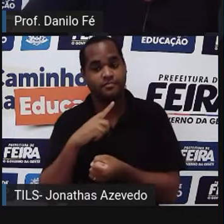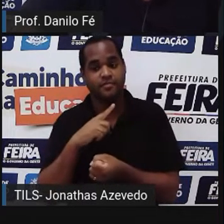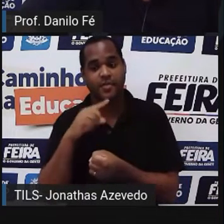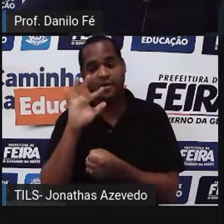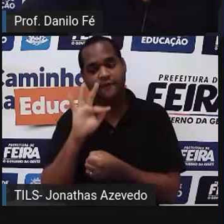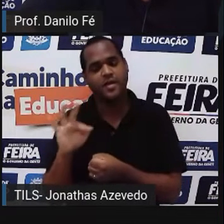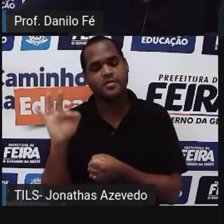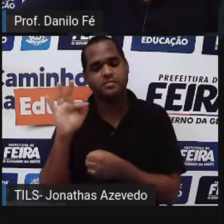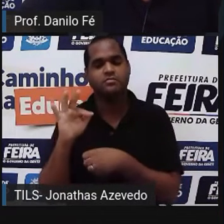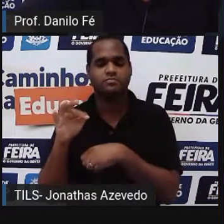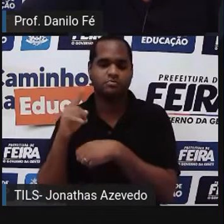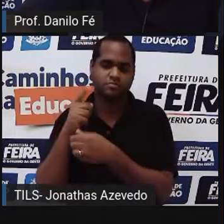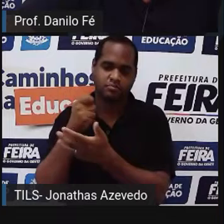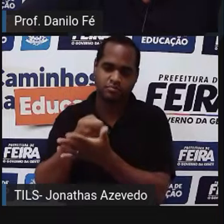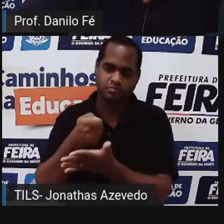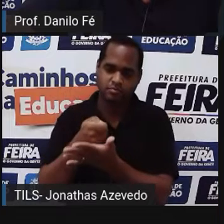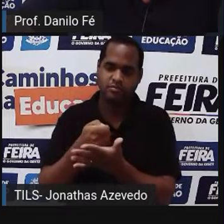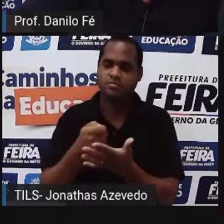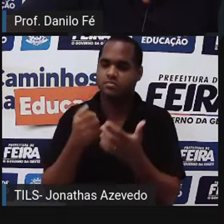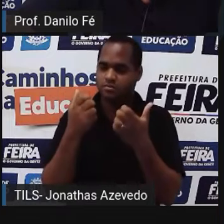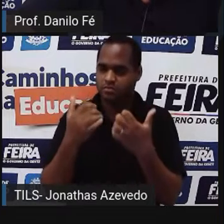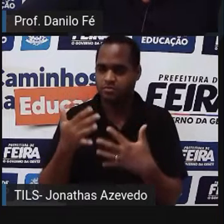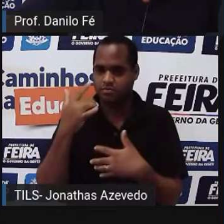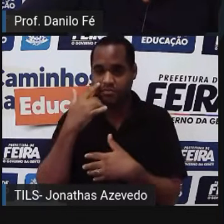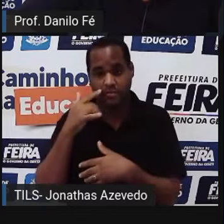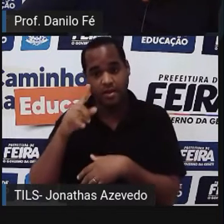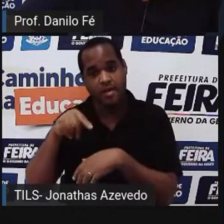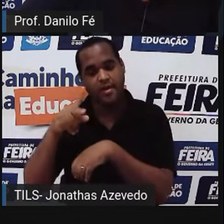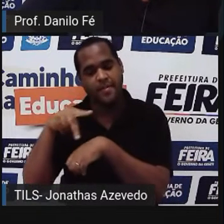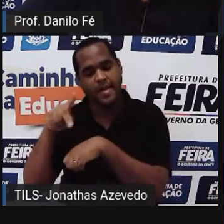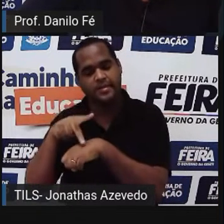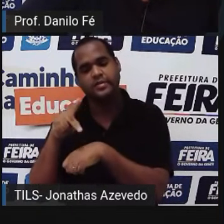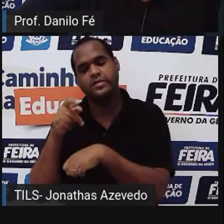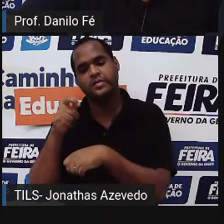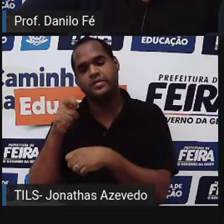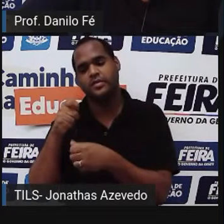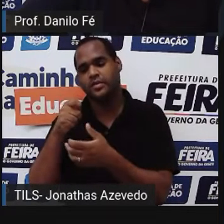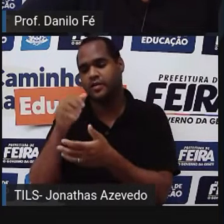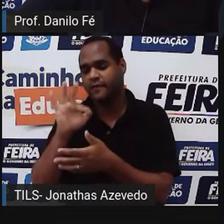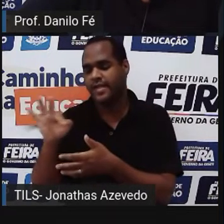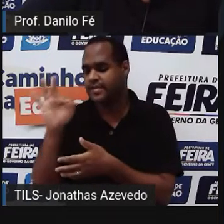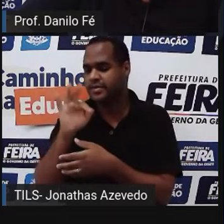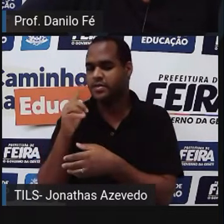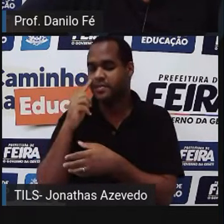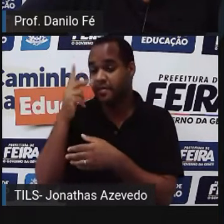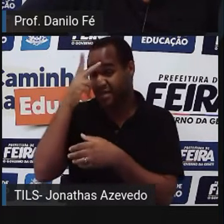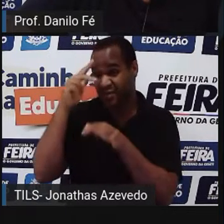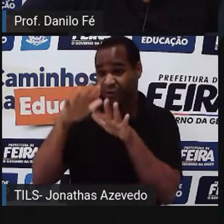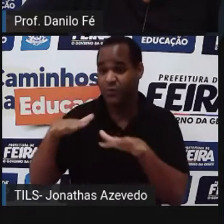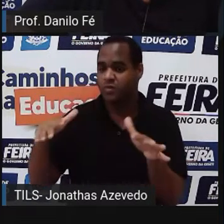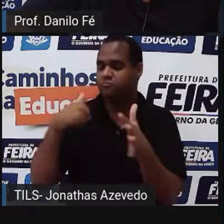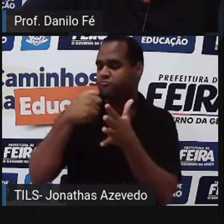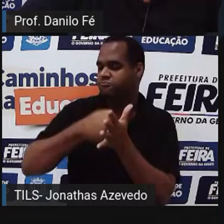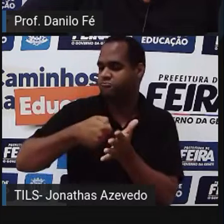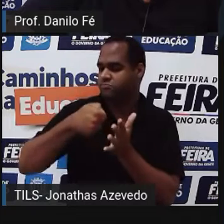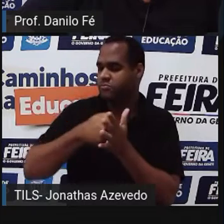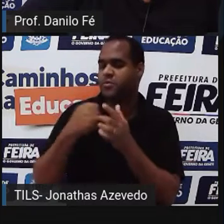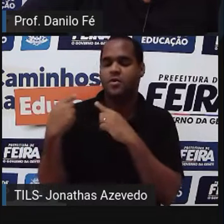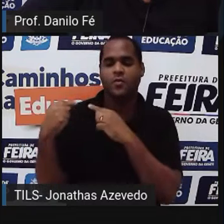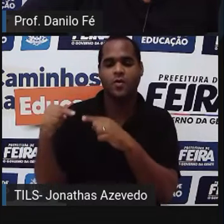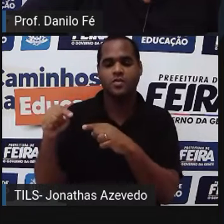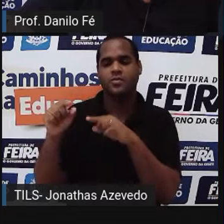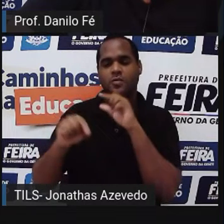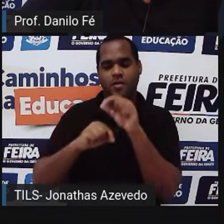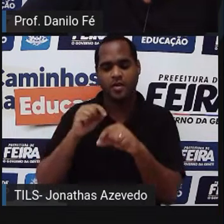França resistiu, houve uma resistência francesa, onde as pessoas lutaram contra